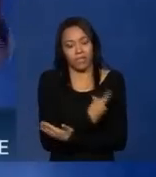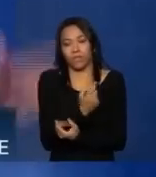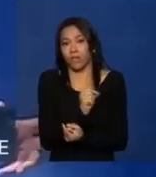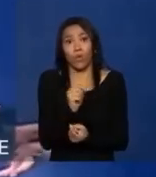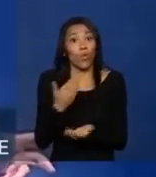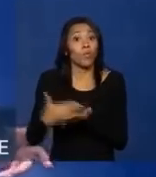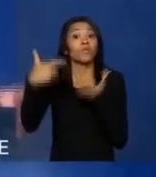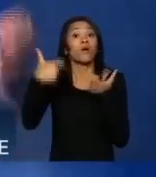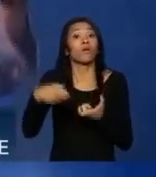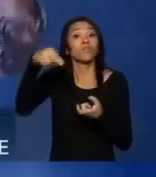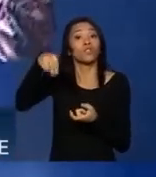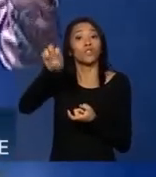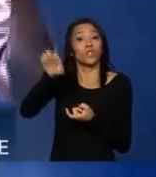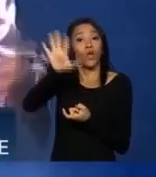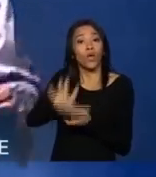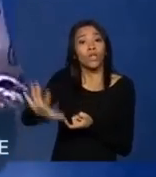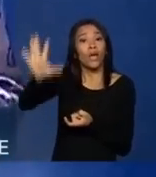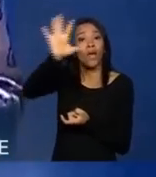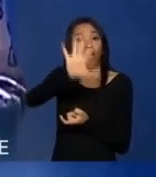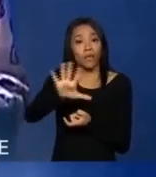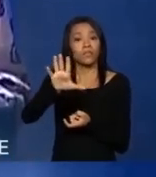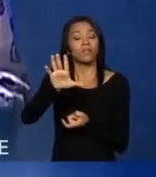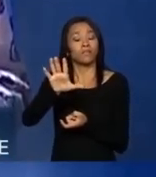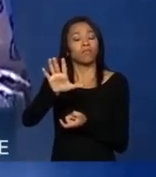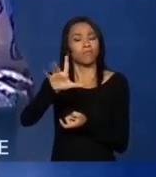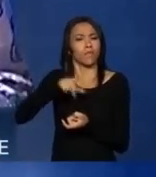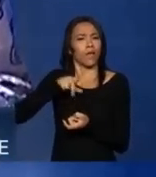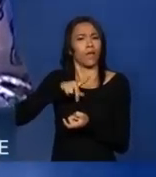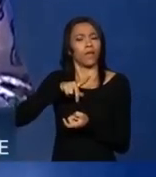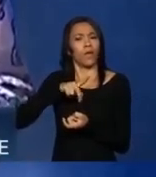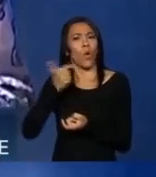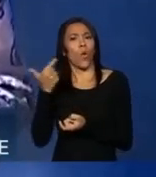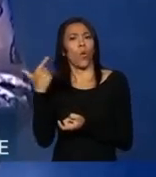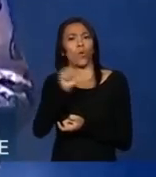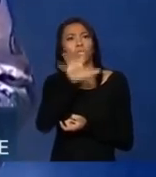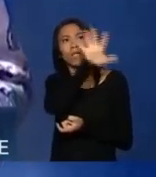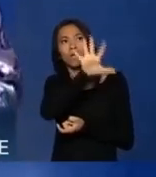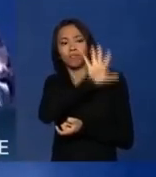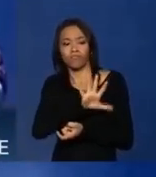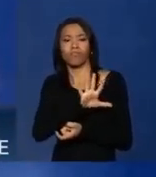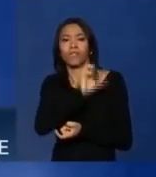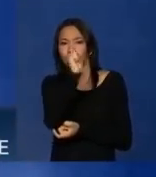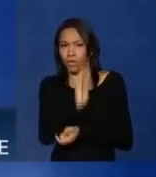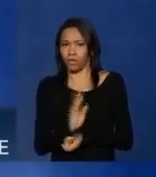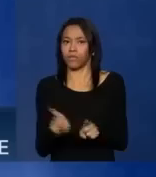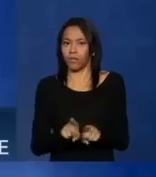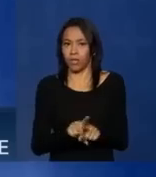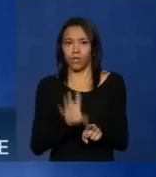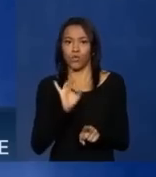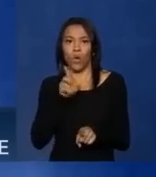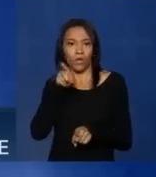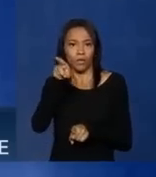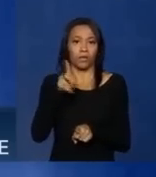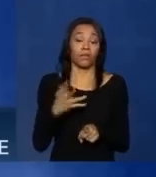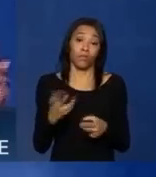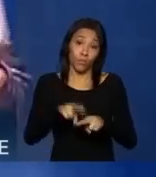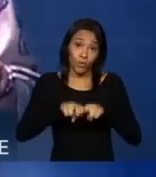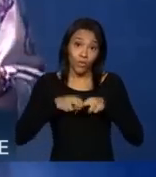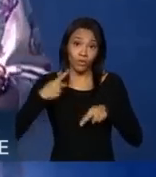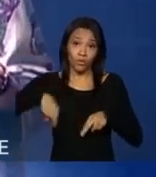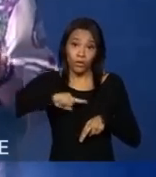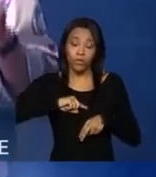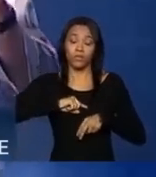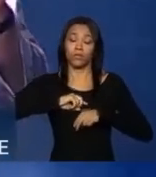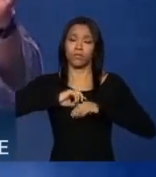no Nordeste, mas já tem outras regiões do país. Por isso, nós estamos